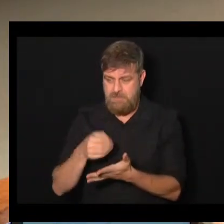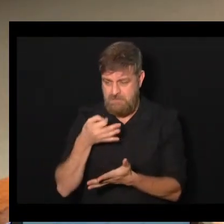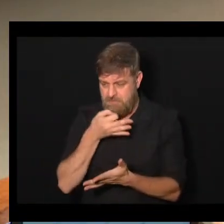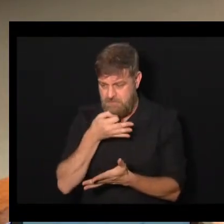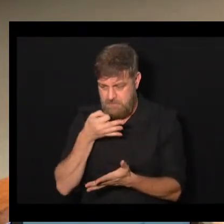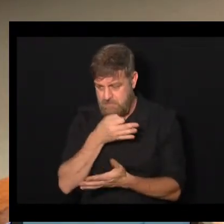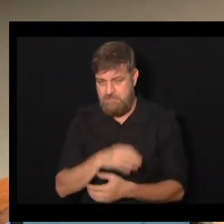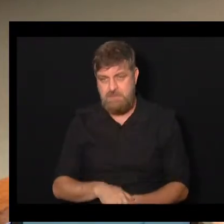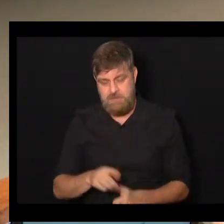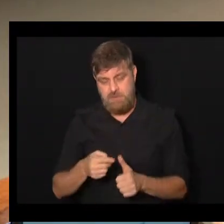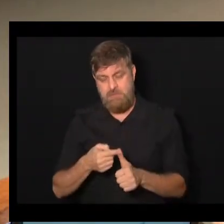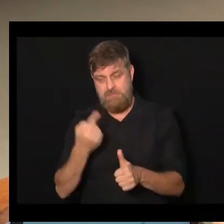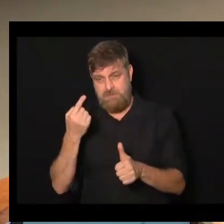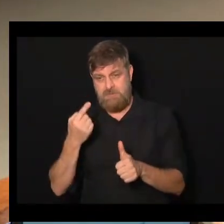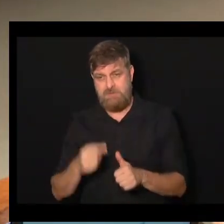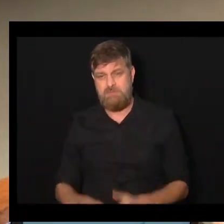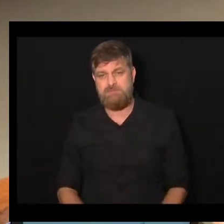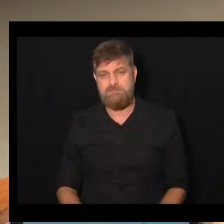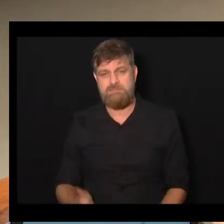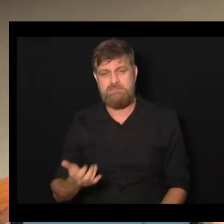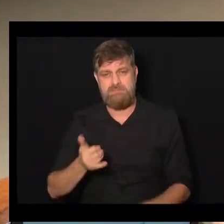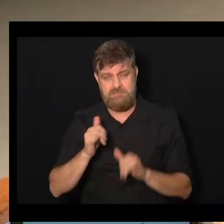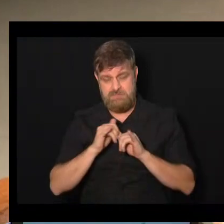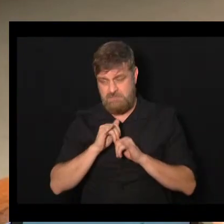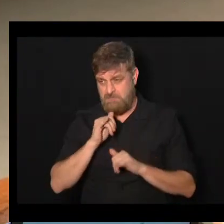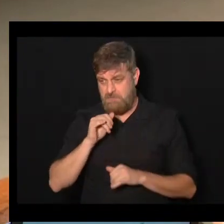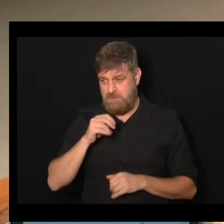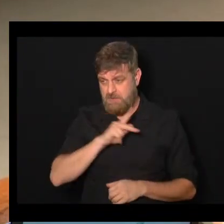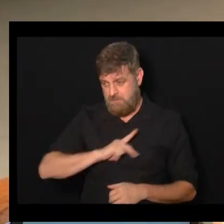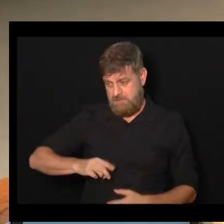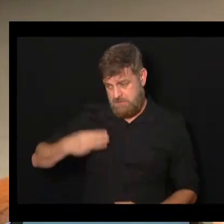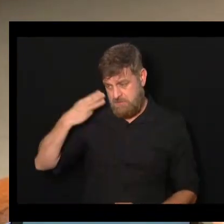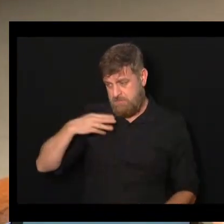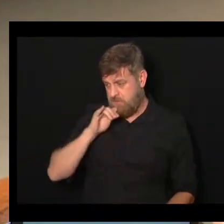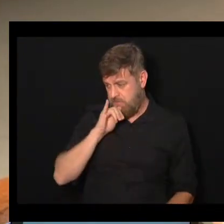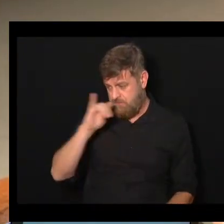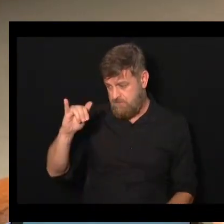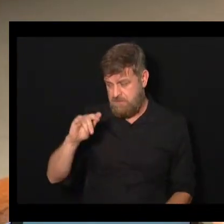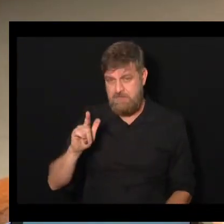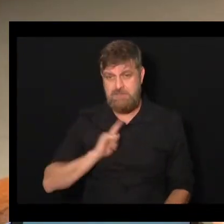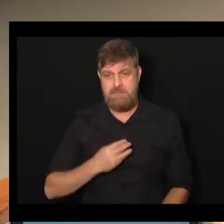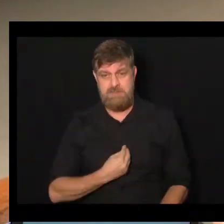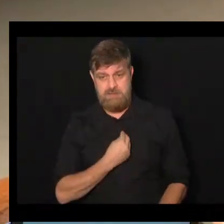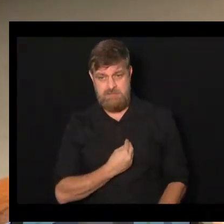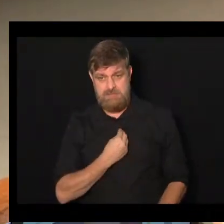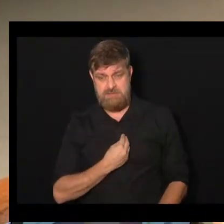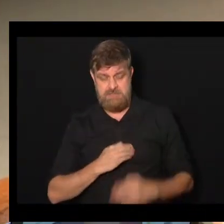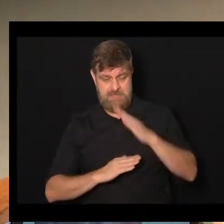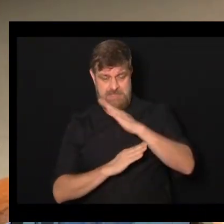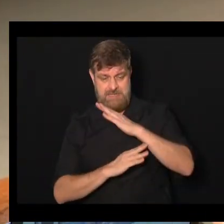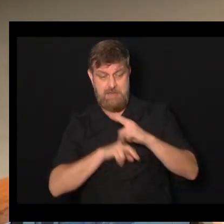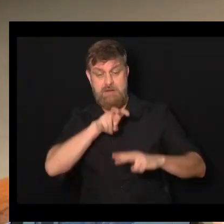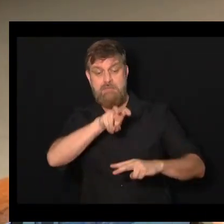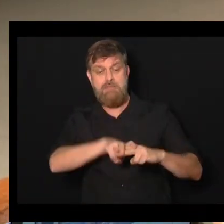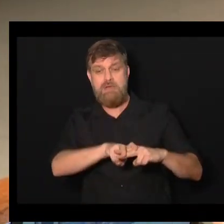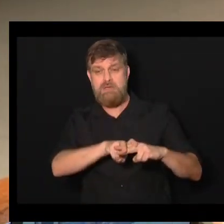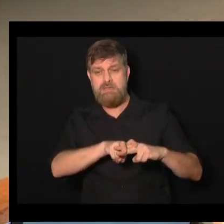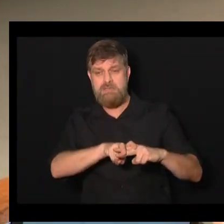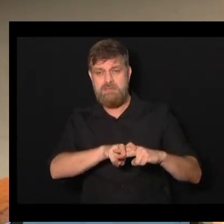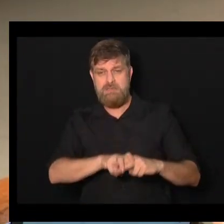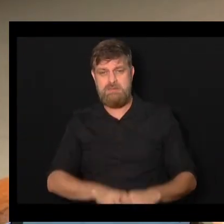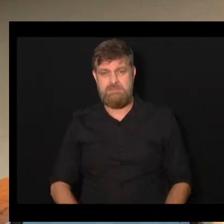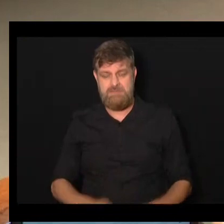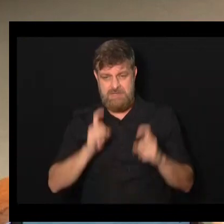à parte. O primeiro, para comunicar a Vossa Excelência, que está presente na sessão de hoje, durante